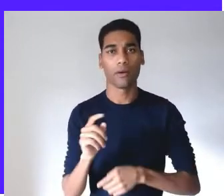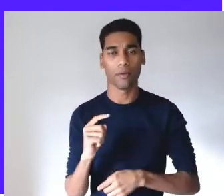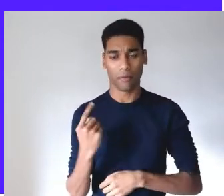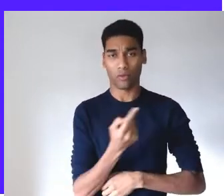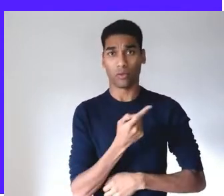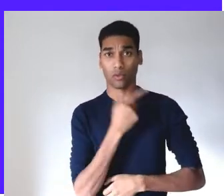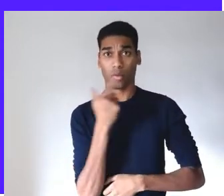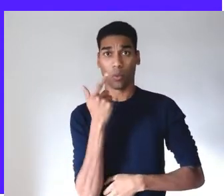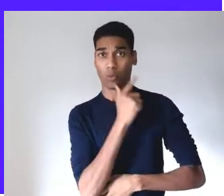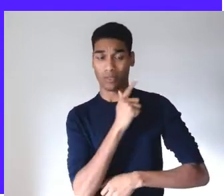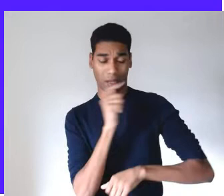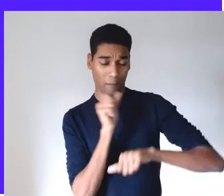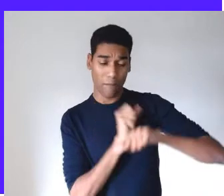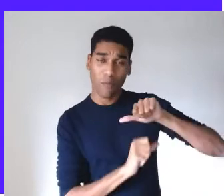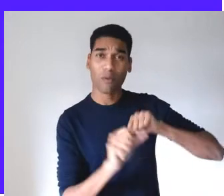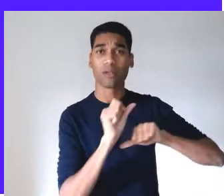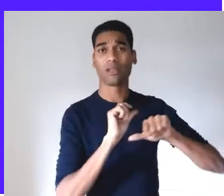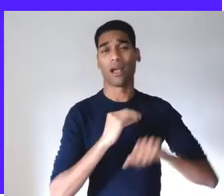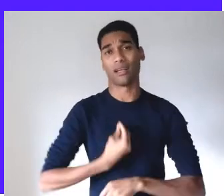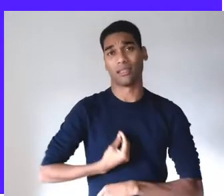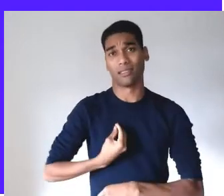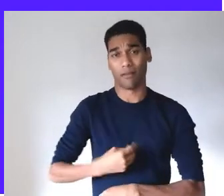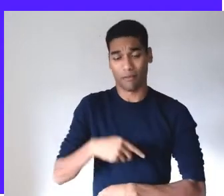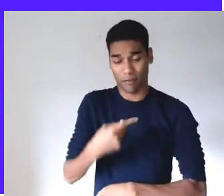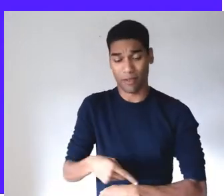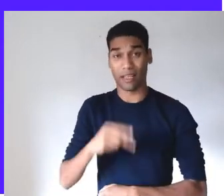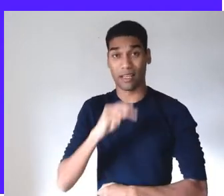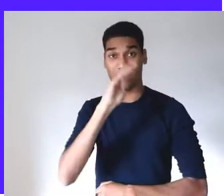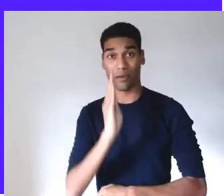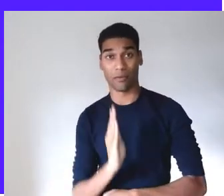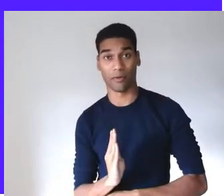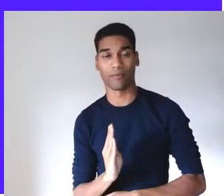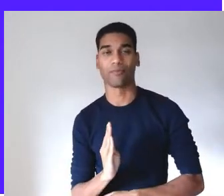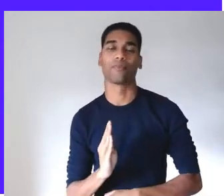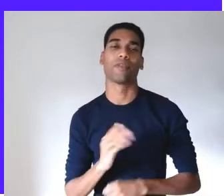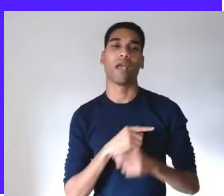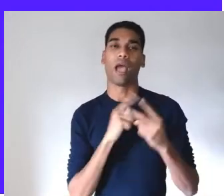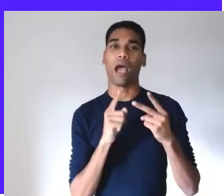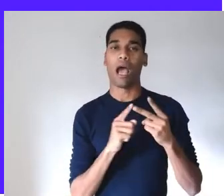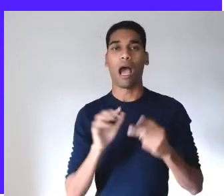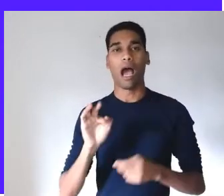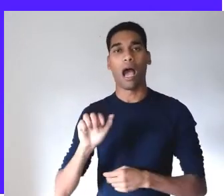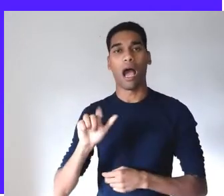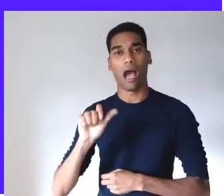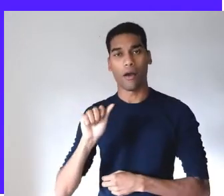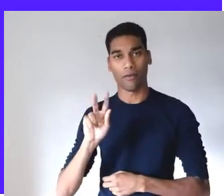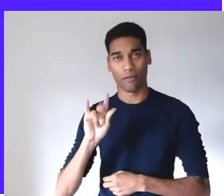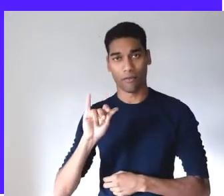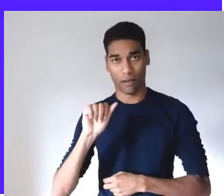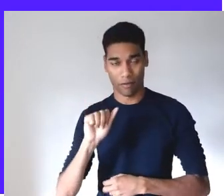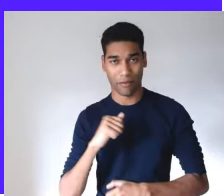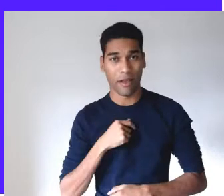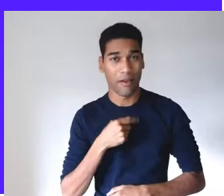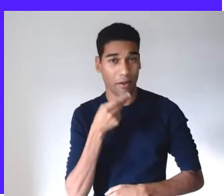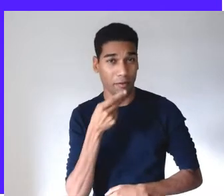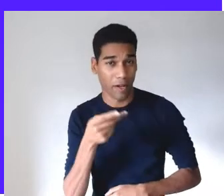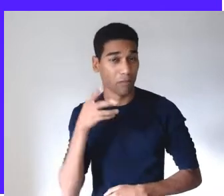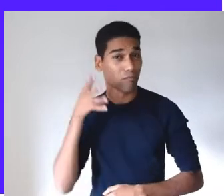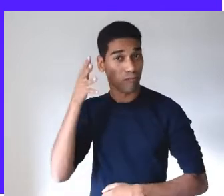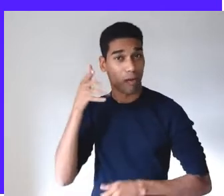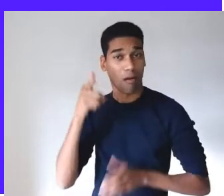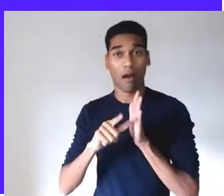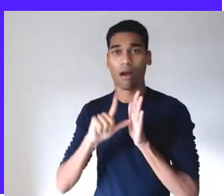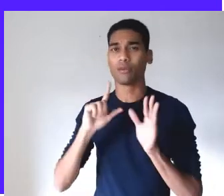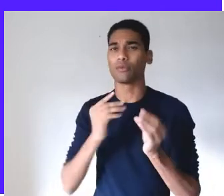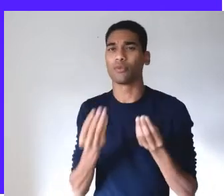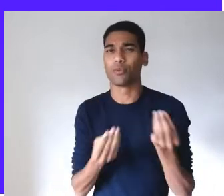essa realidade do Brasil. Depois a Flavinha falando sobre a diversidade, a importância da diversidade, né, de